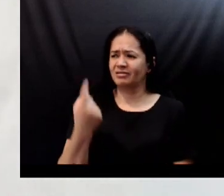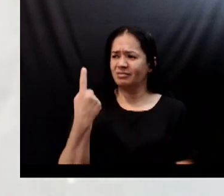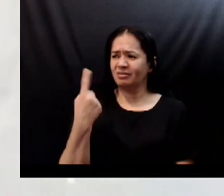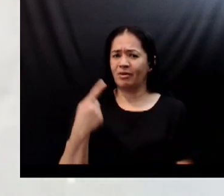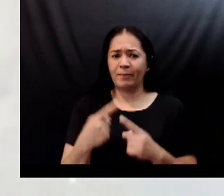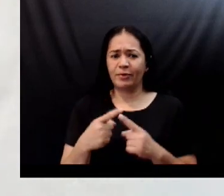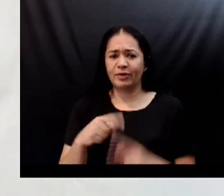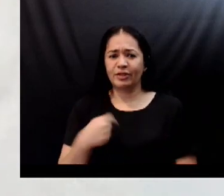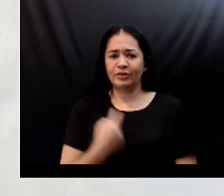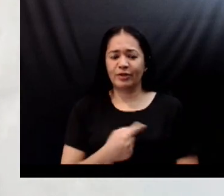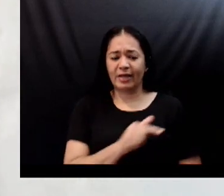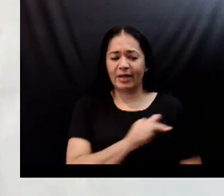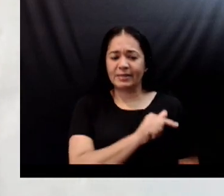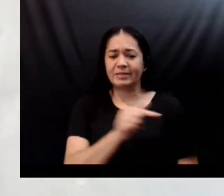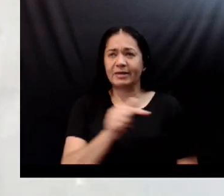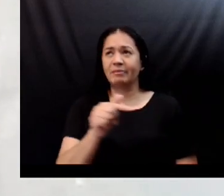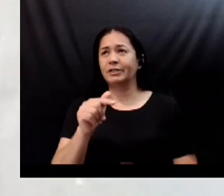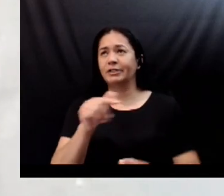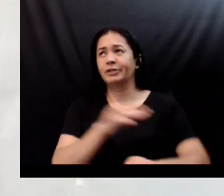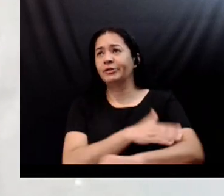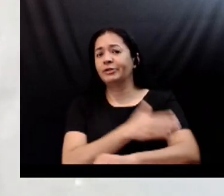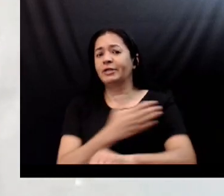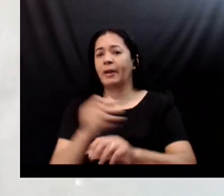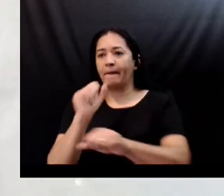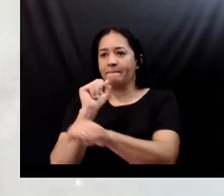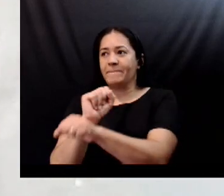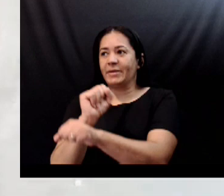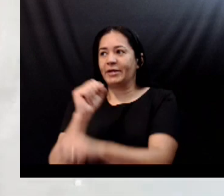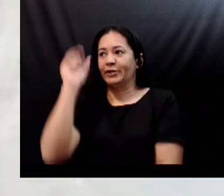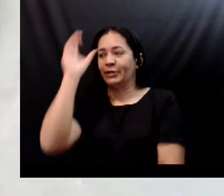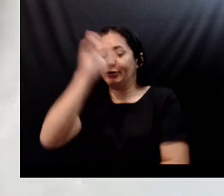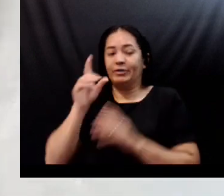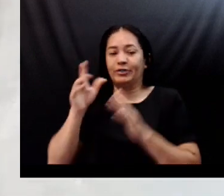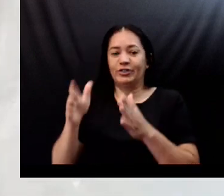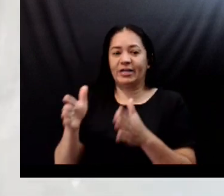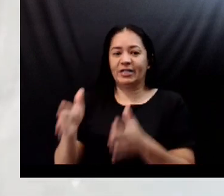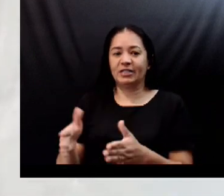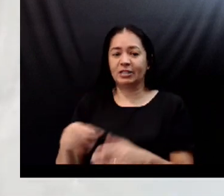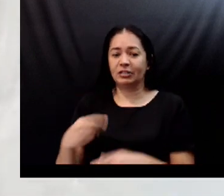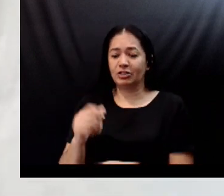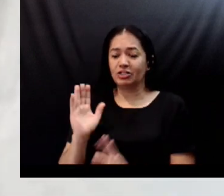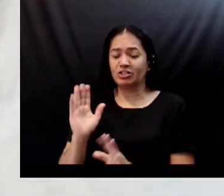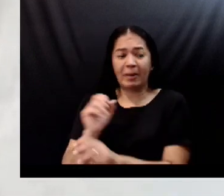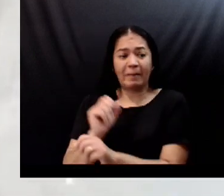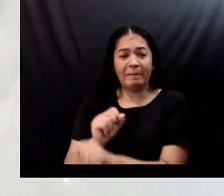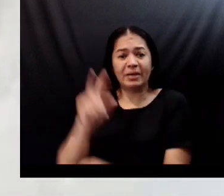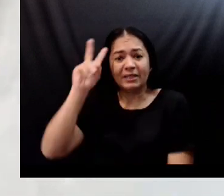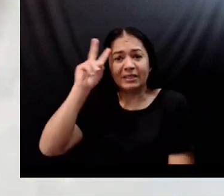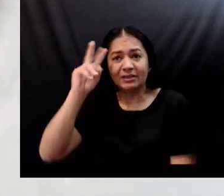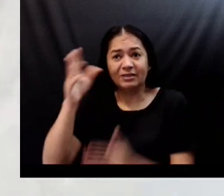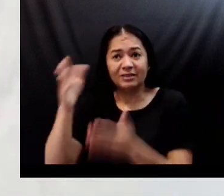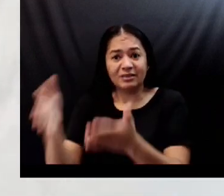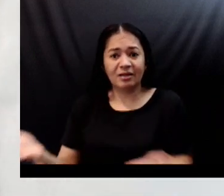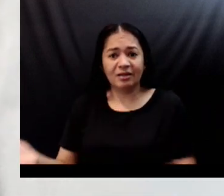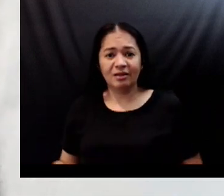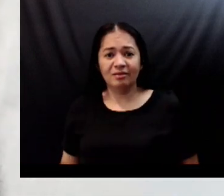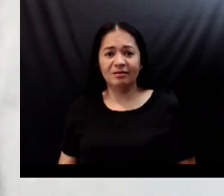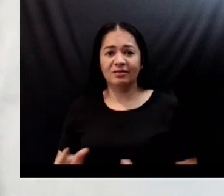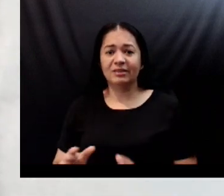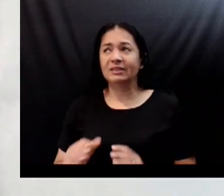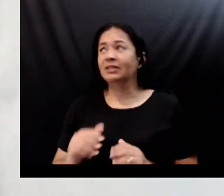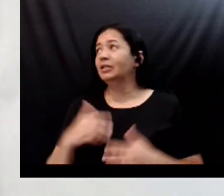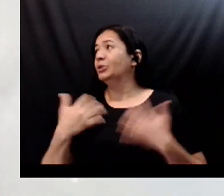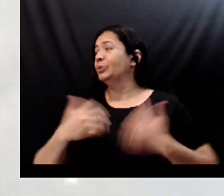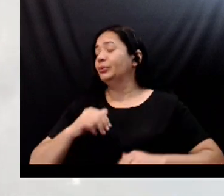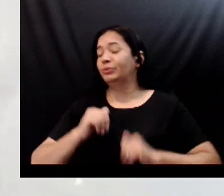domingo chegar, né? Aí o domingo chega, a gente já está esperando a segunda chegar. Isso é um transtorno quase.